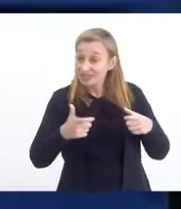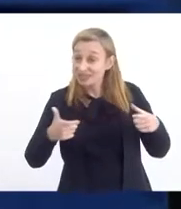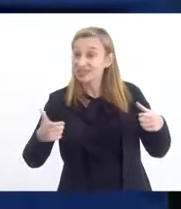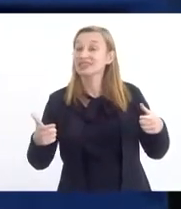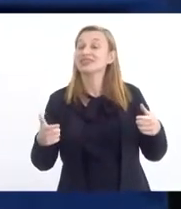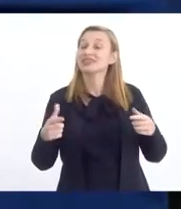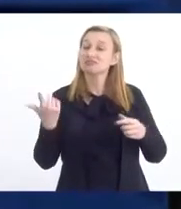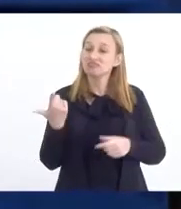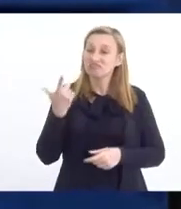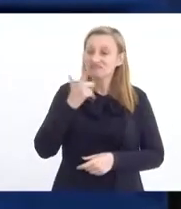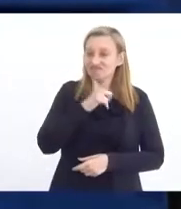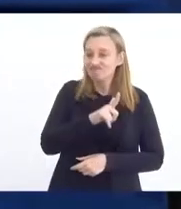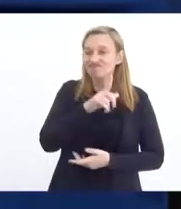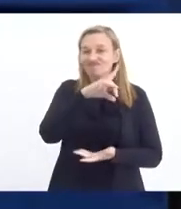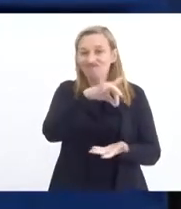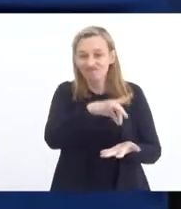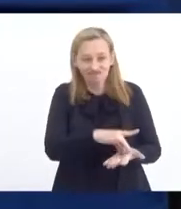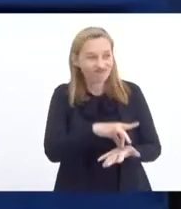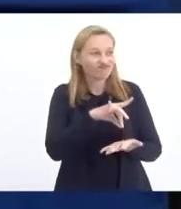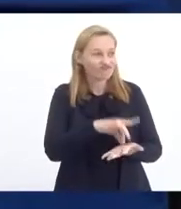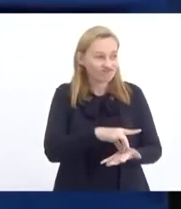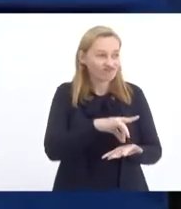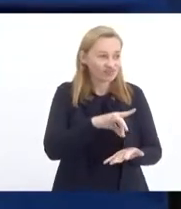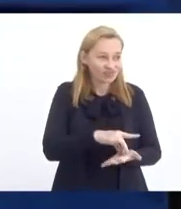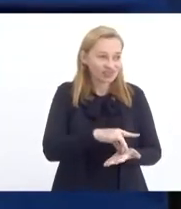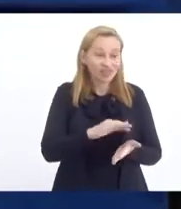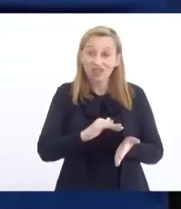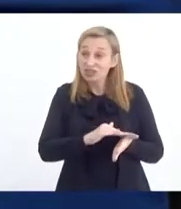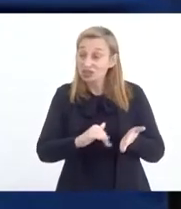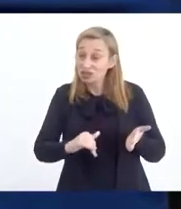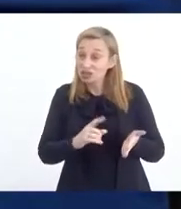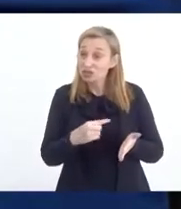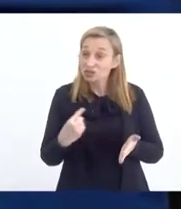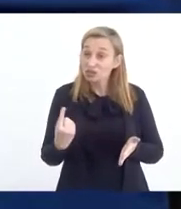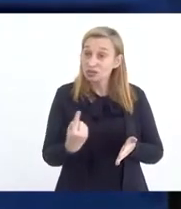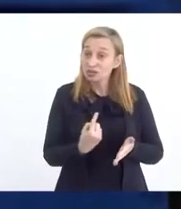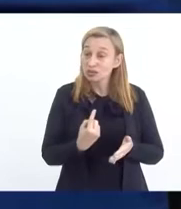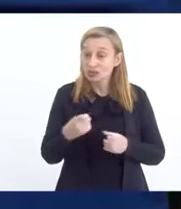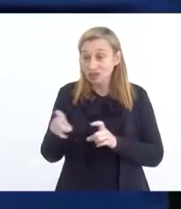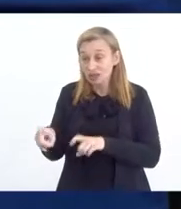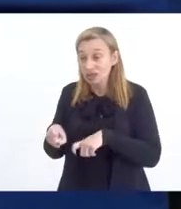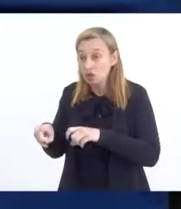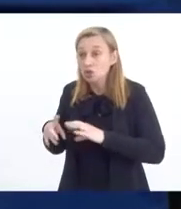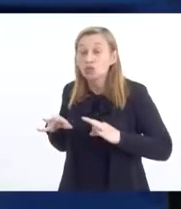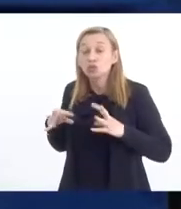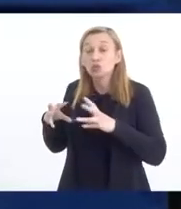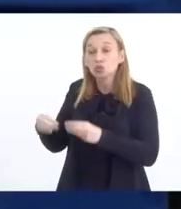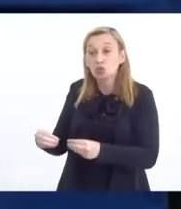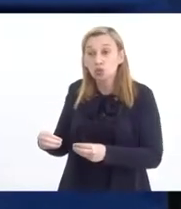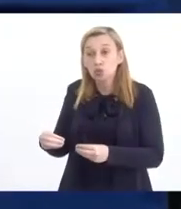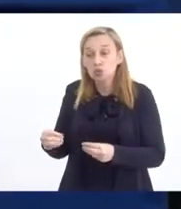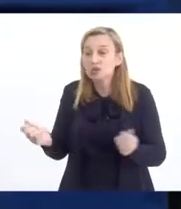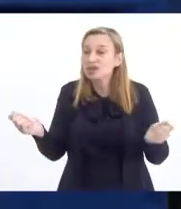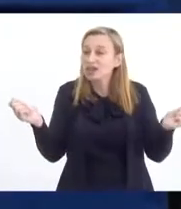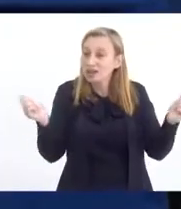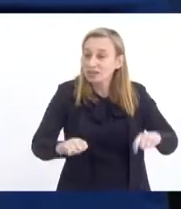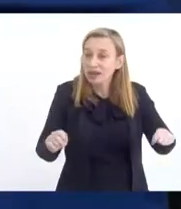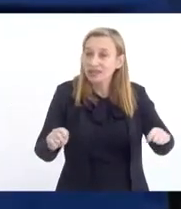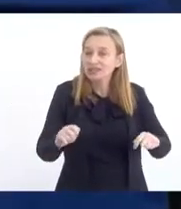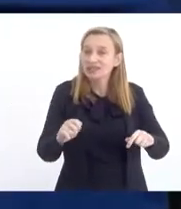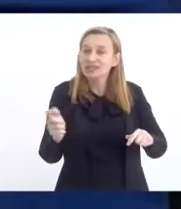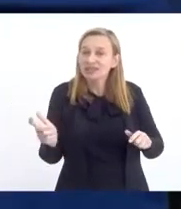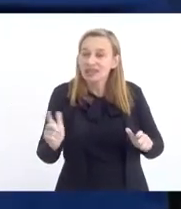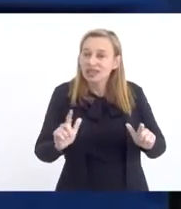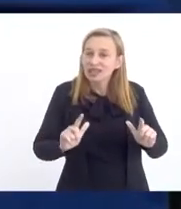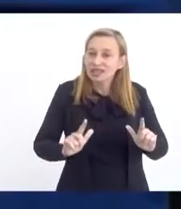que a gente consiga realmente tirar do nosso interior todo o poder de capacidade,